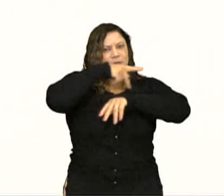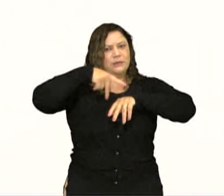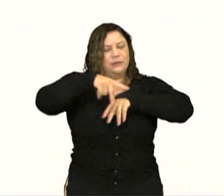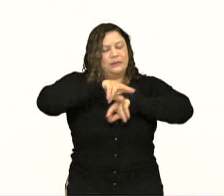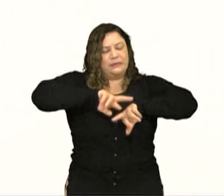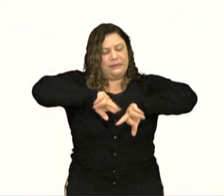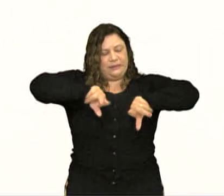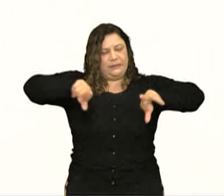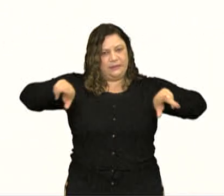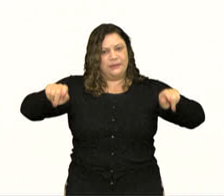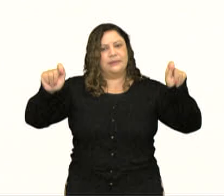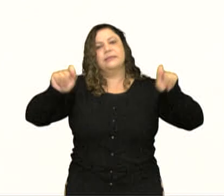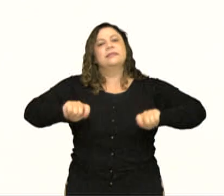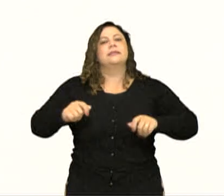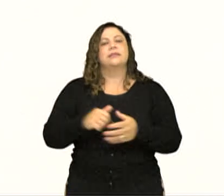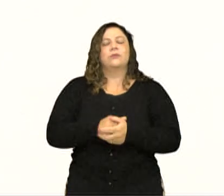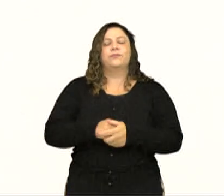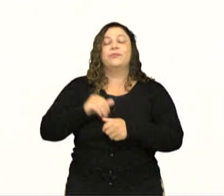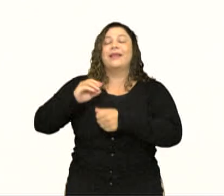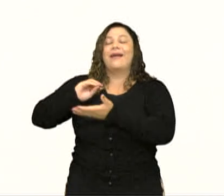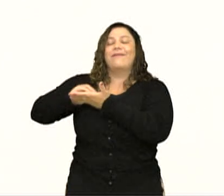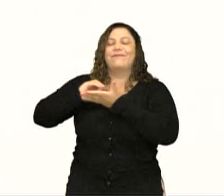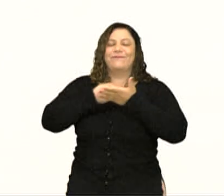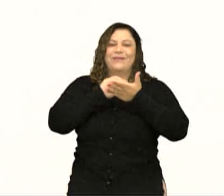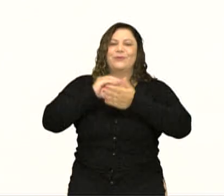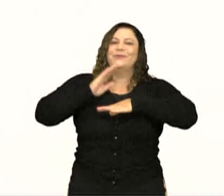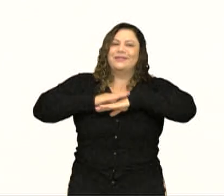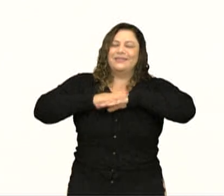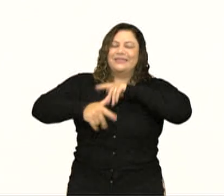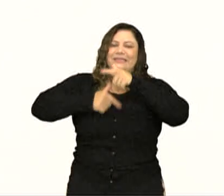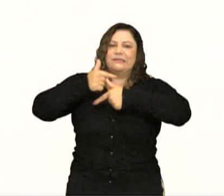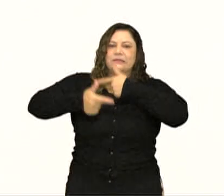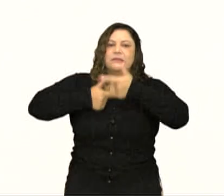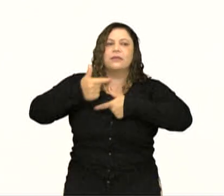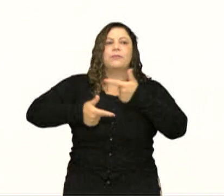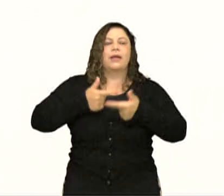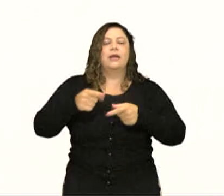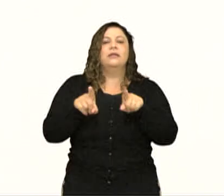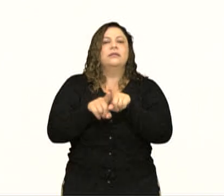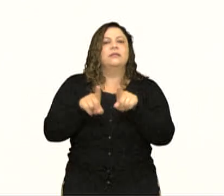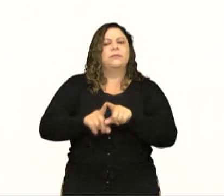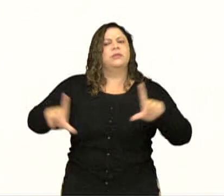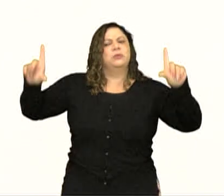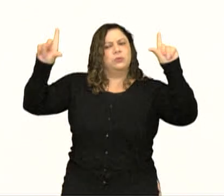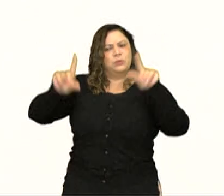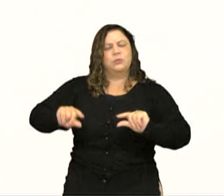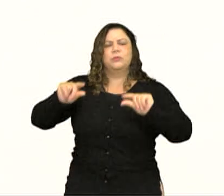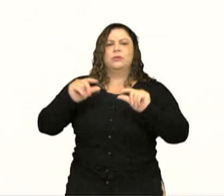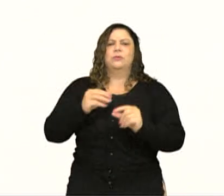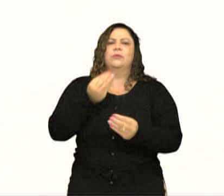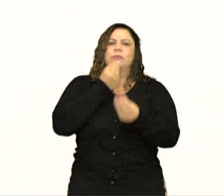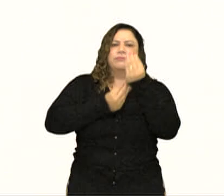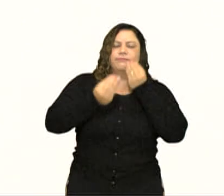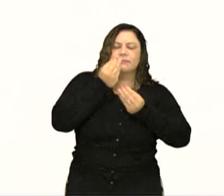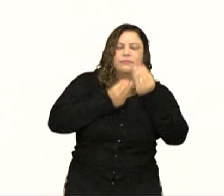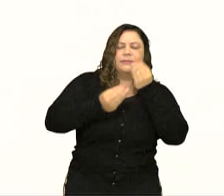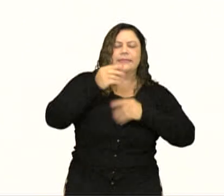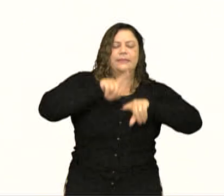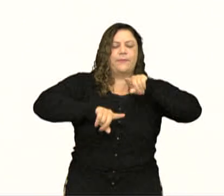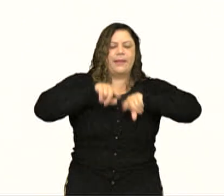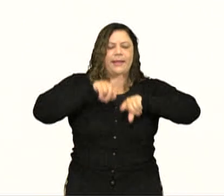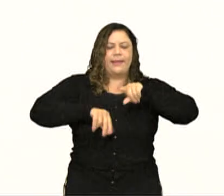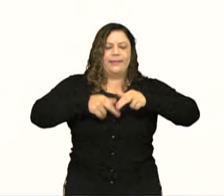a escassez de mão de obra e automaticamente diminui a produção de alimentos e matéria-prima.